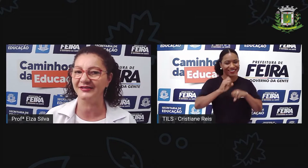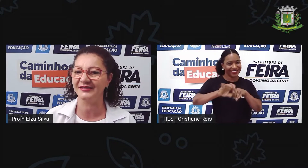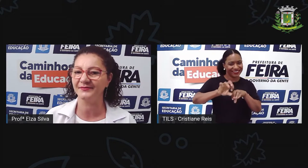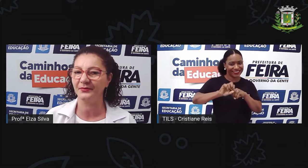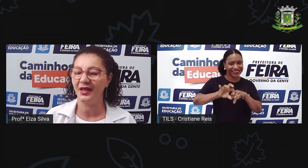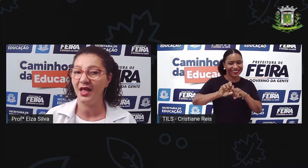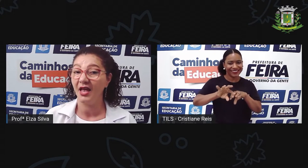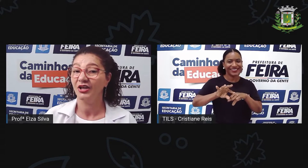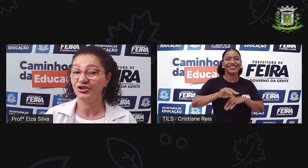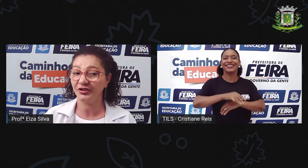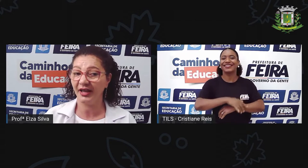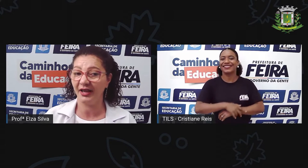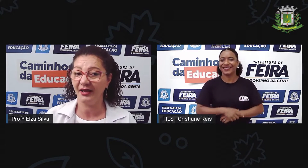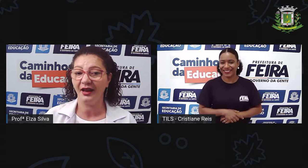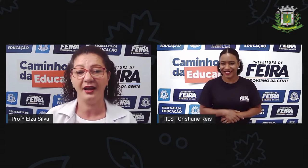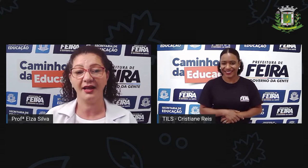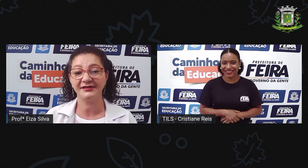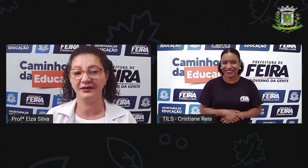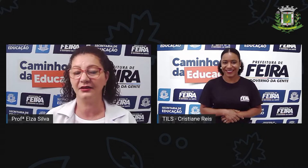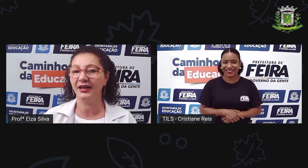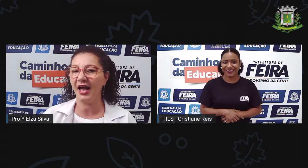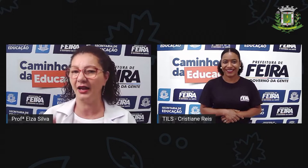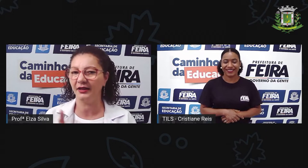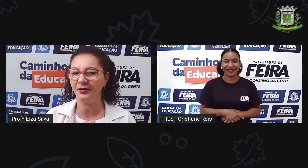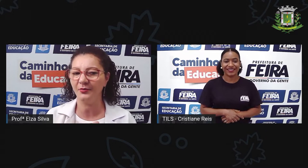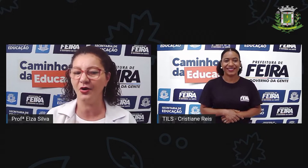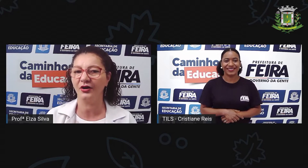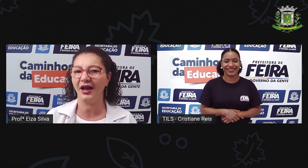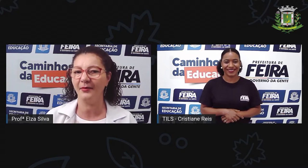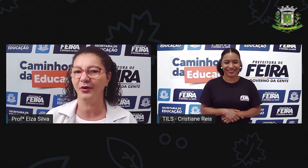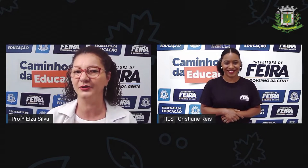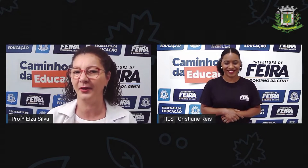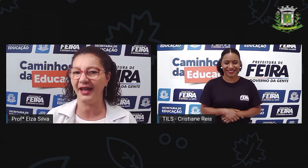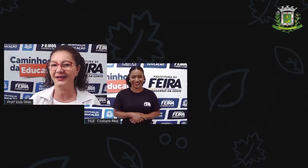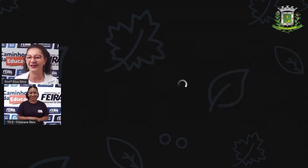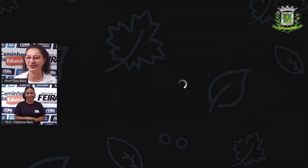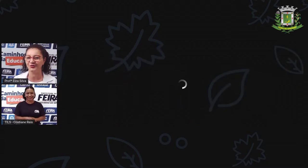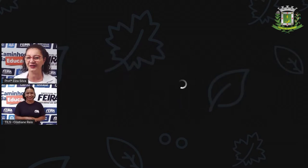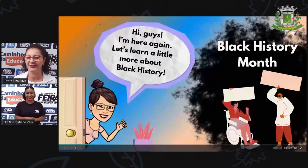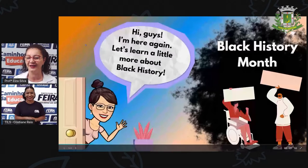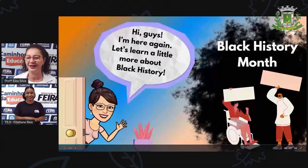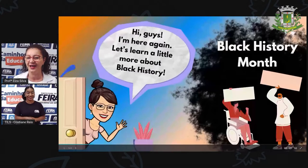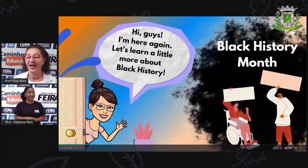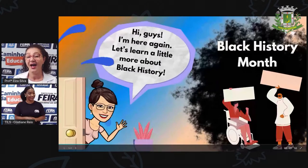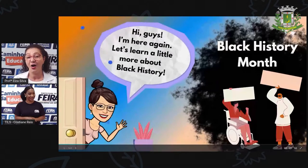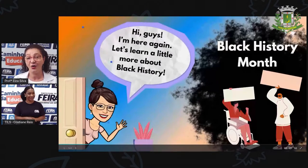de inglês. Hoje, vamos aprender um pouco mais sobre a história inglês.